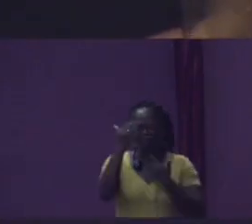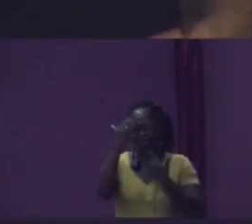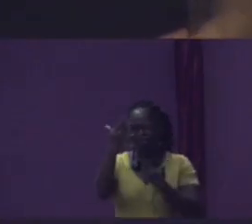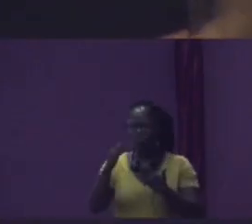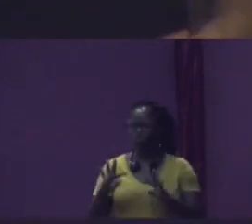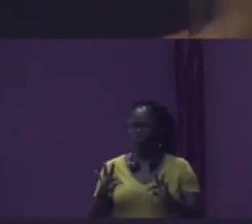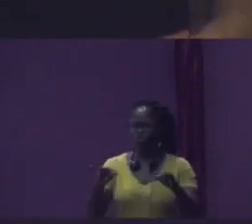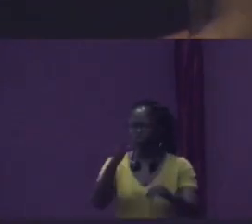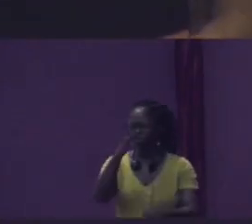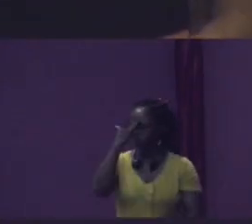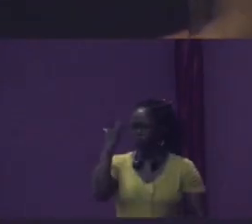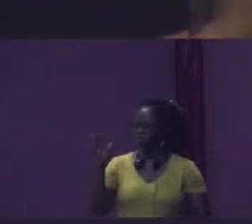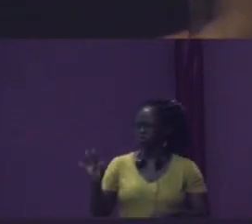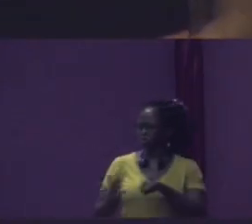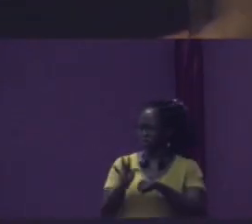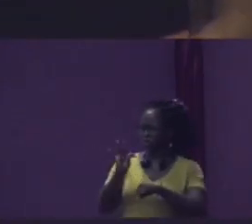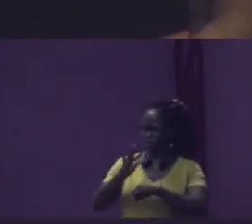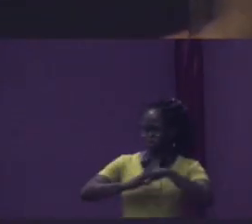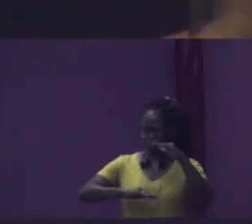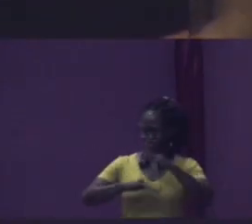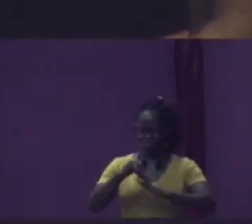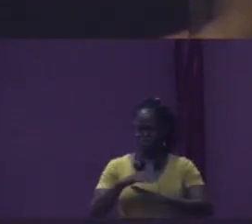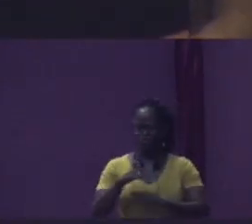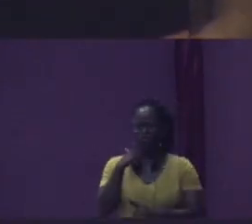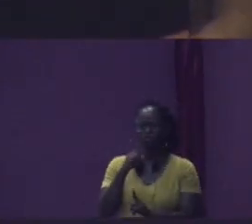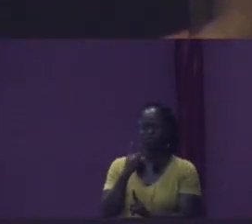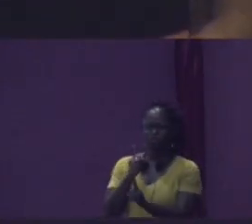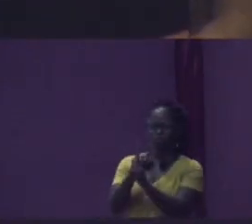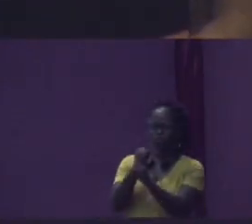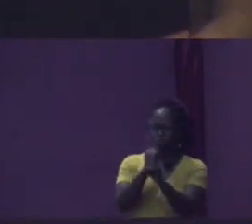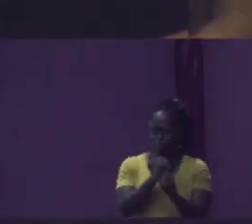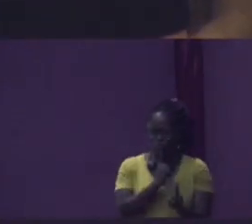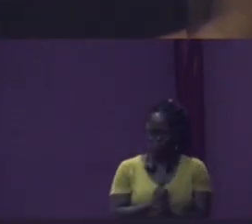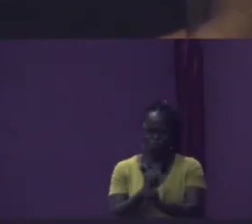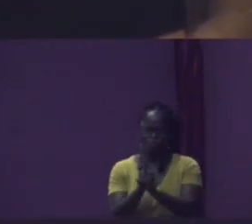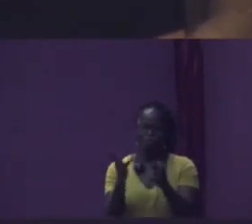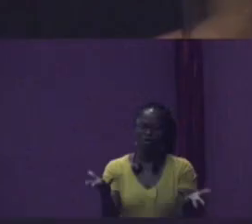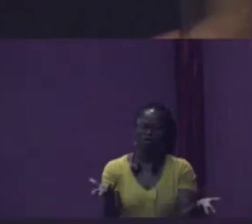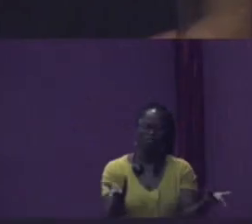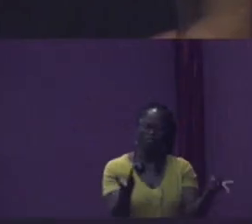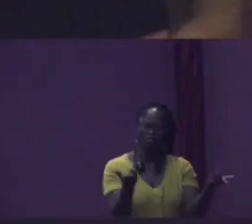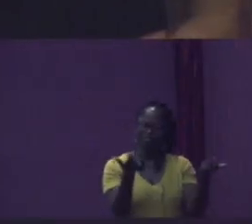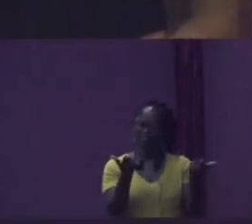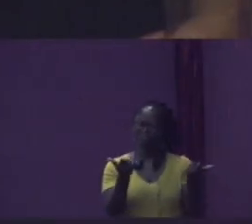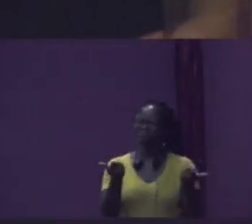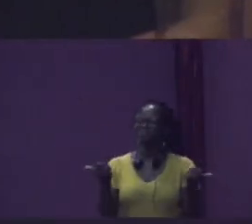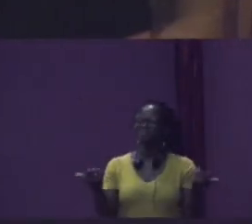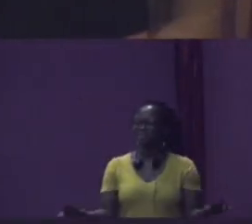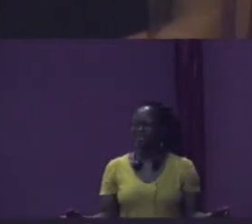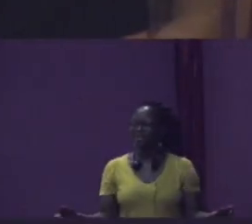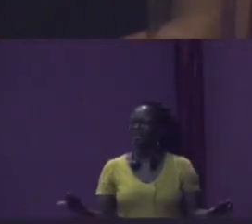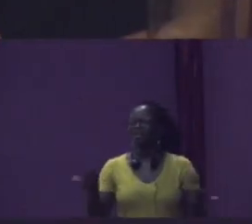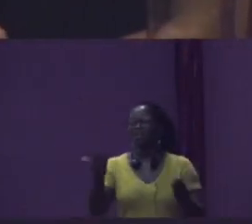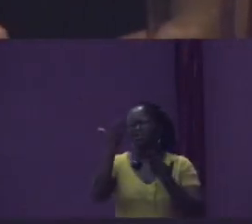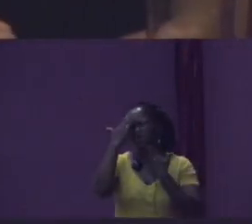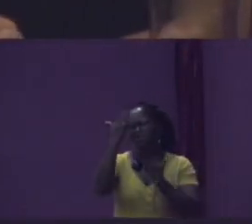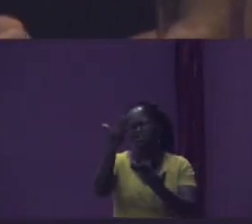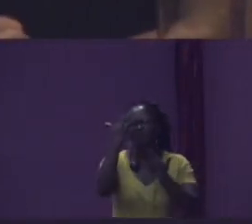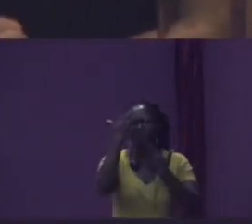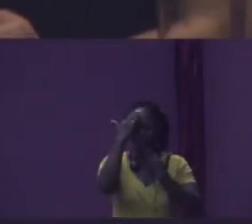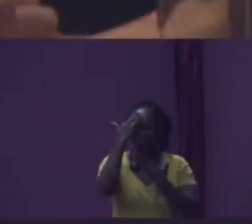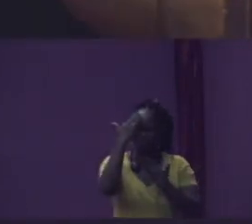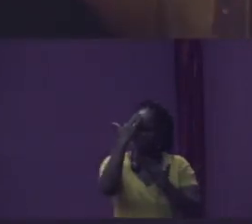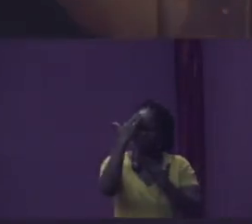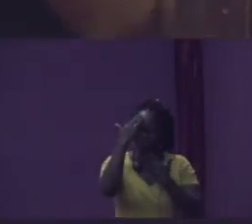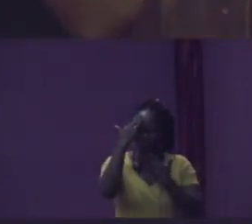para todo que faz esse encontro que foi maravilhoso, acho, para toda a gente. Então, um grande obrigado para